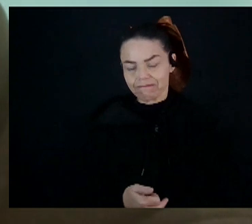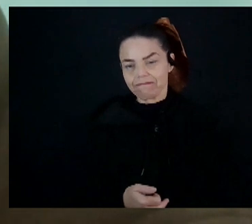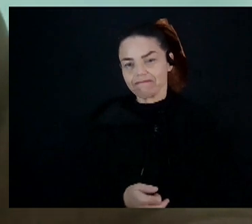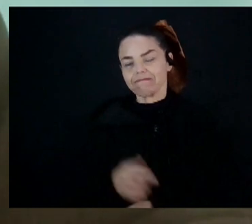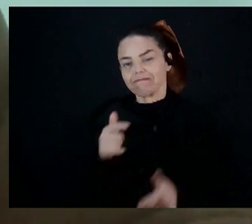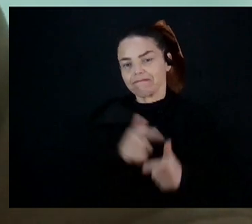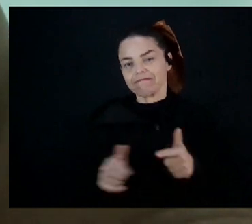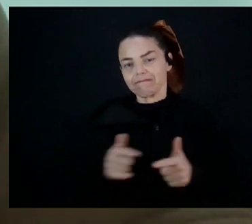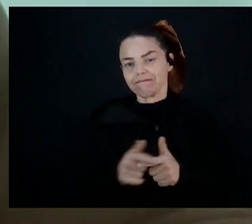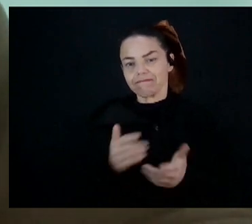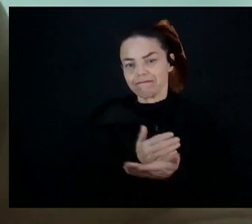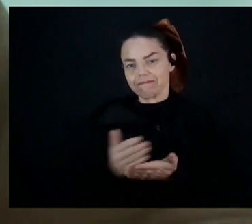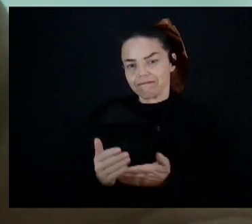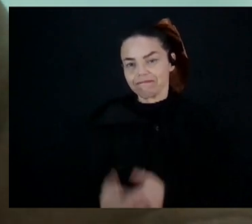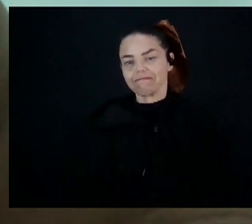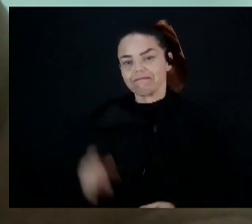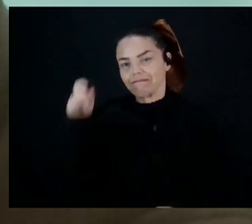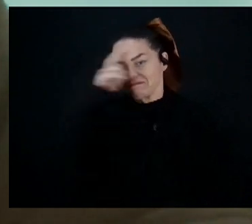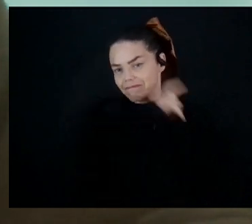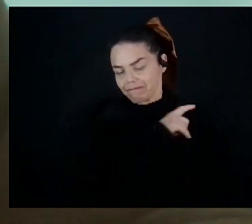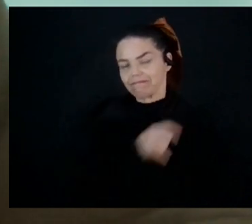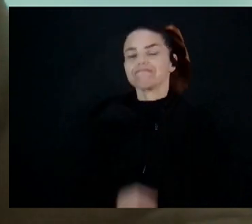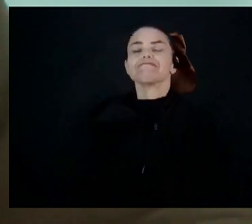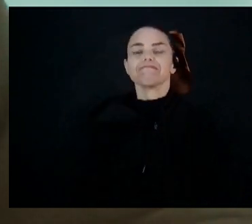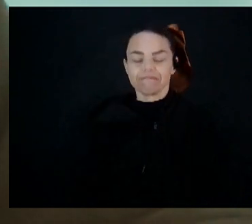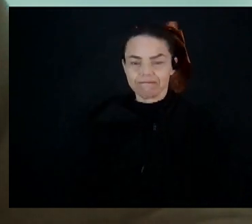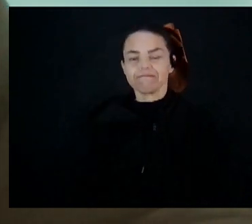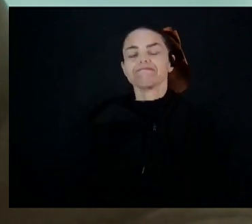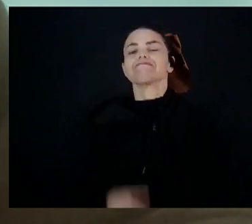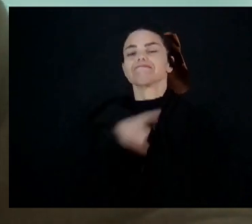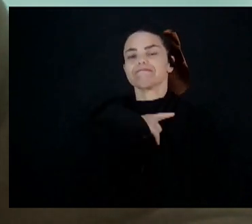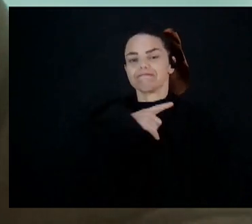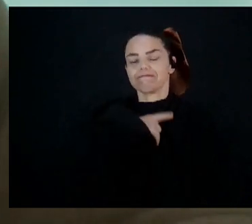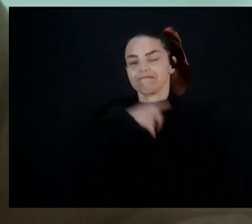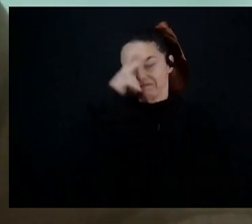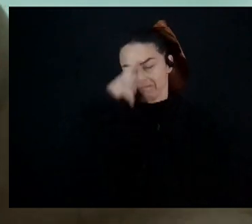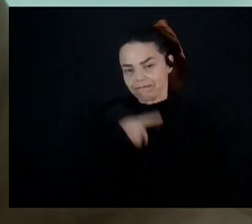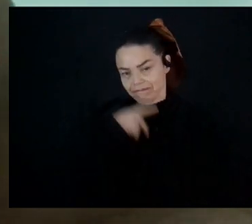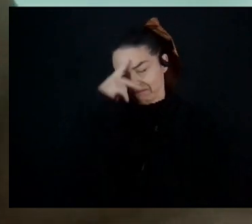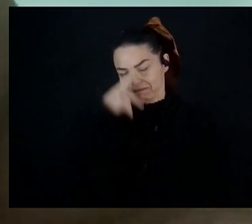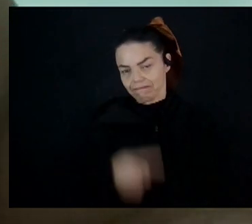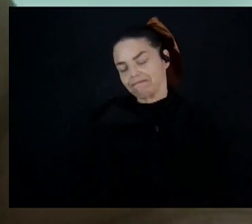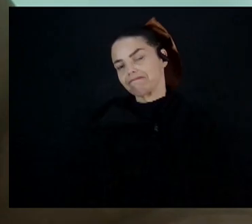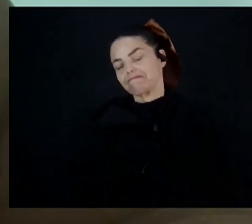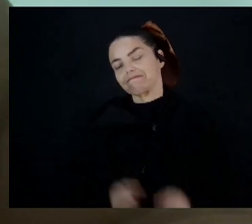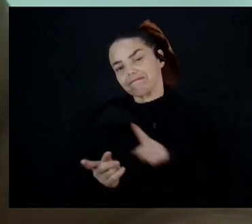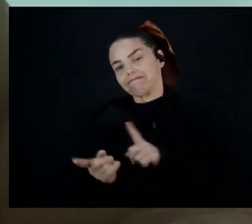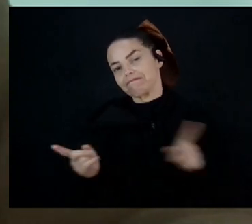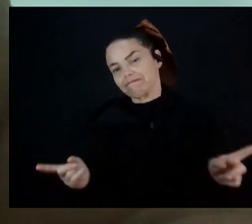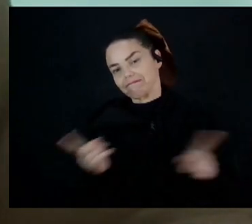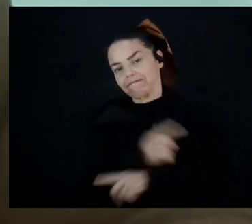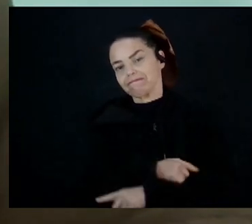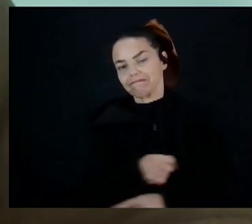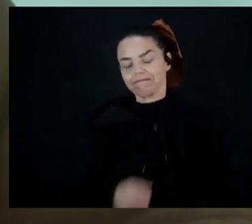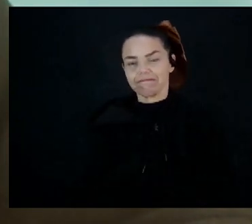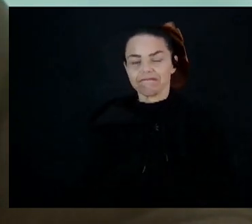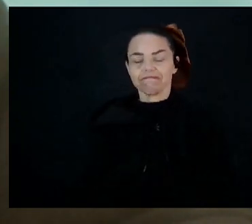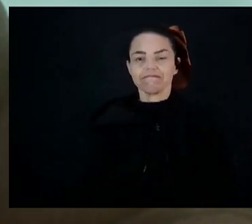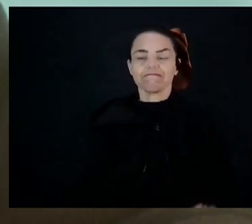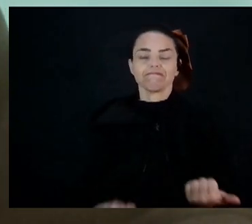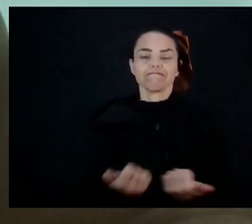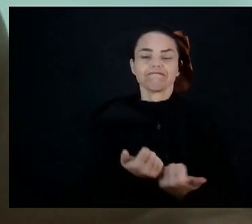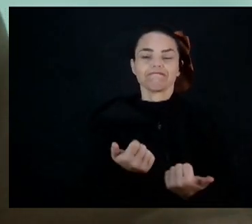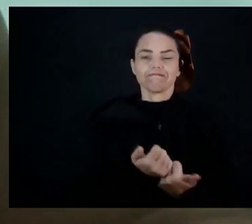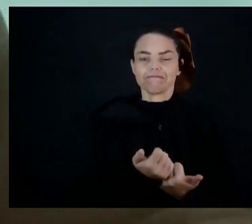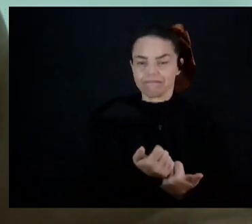pode ser uma dificuldade extra que eu estou gerando para eu mesmo. Por outro lado, aquele que pensa em fazer uma compensação daquilo